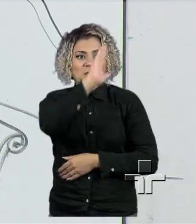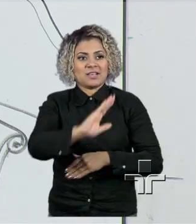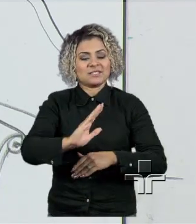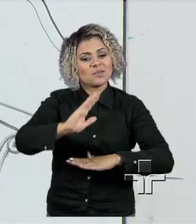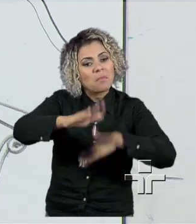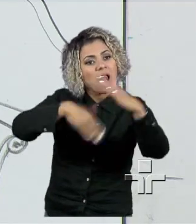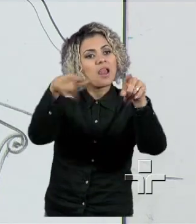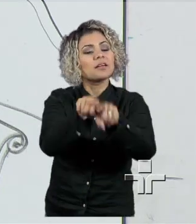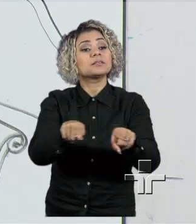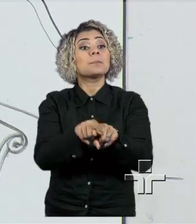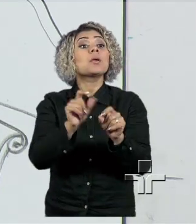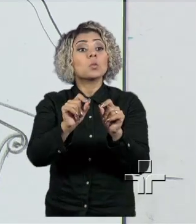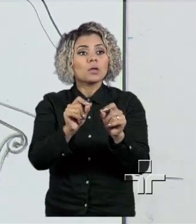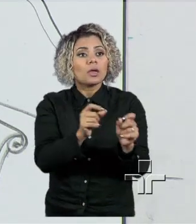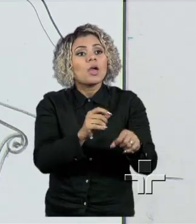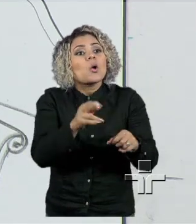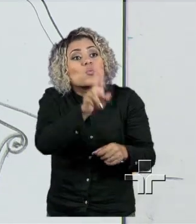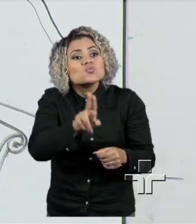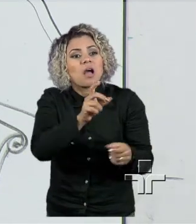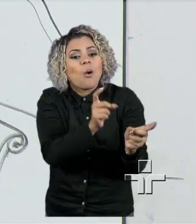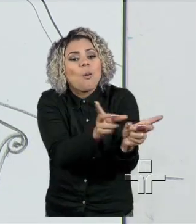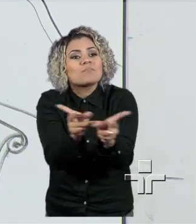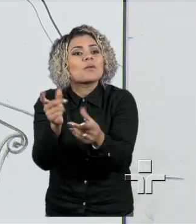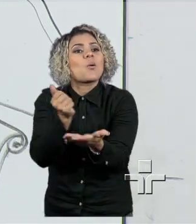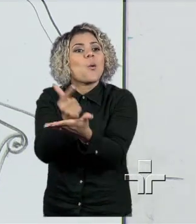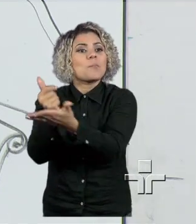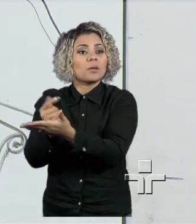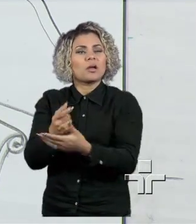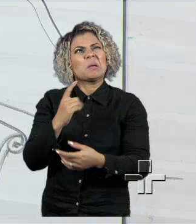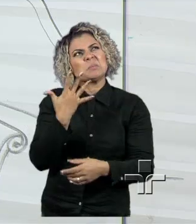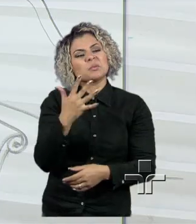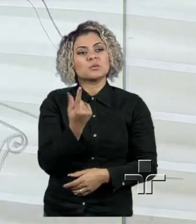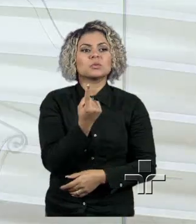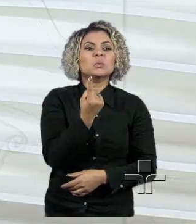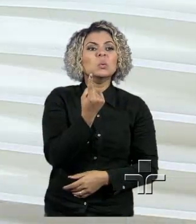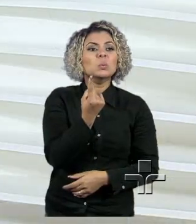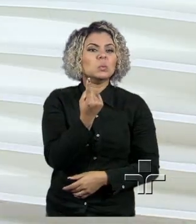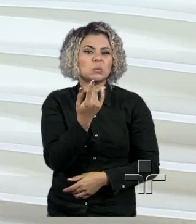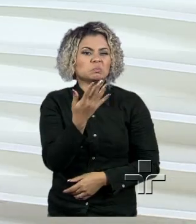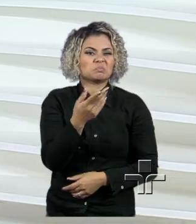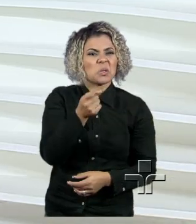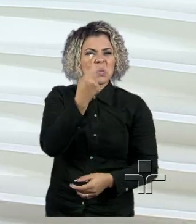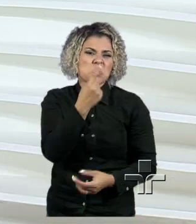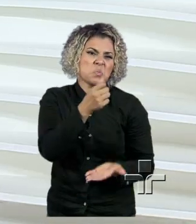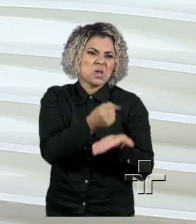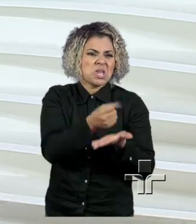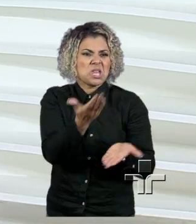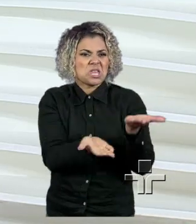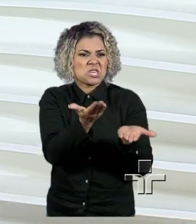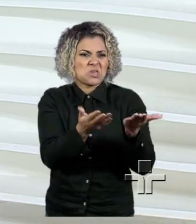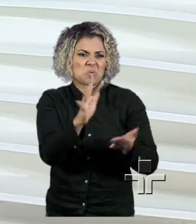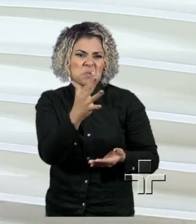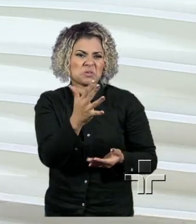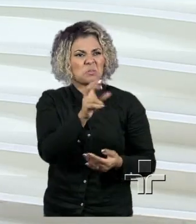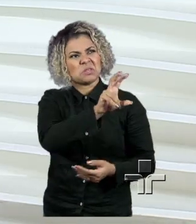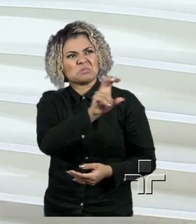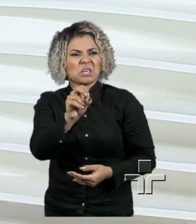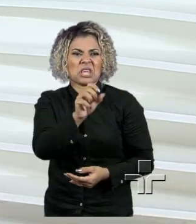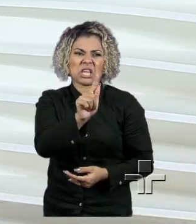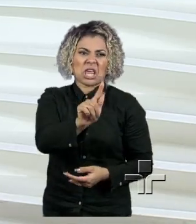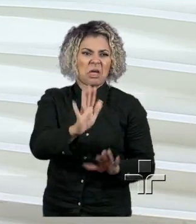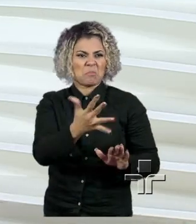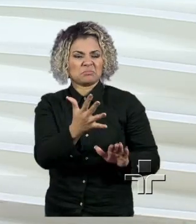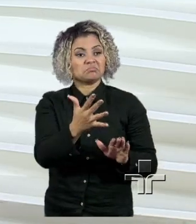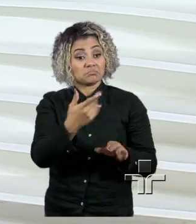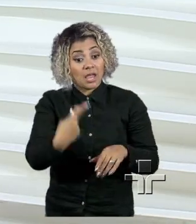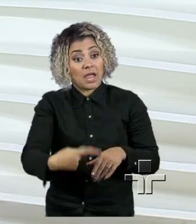per capita, que no Brasil é 1,5 kg por ano, enquanto na Europa são 10 quilos. Então, cabe muitas outras empresas ainda